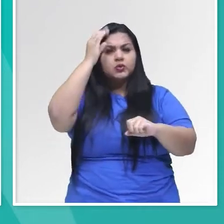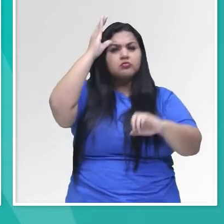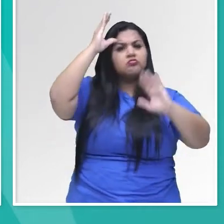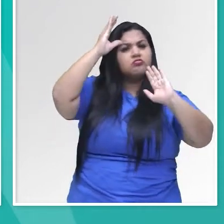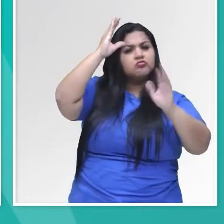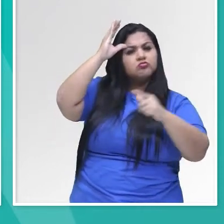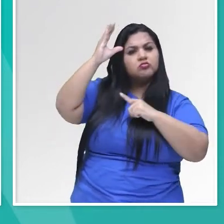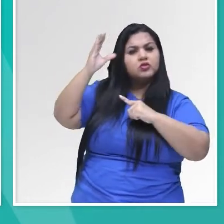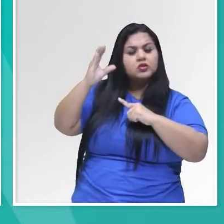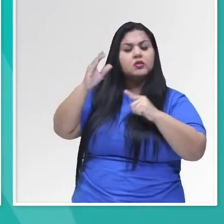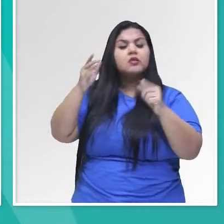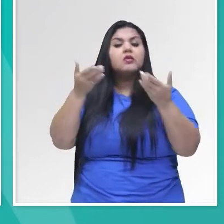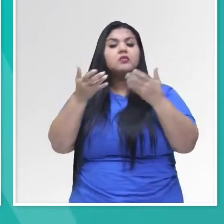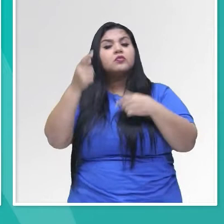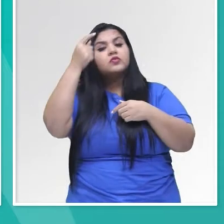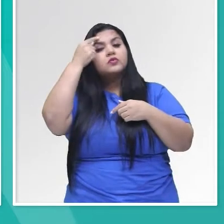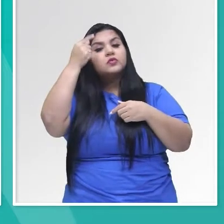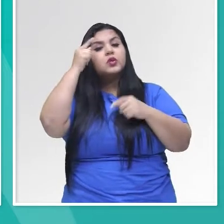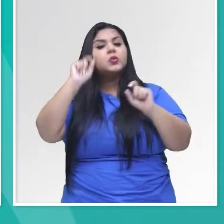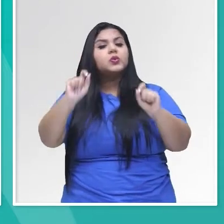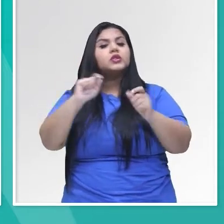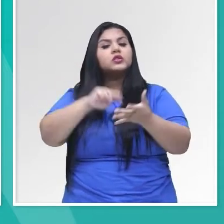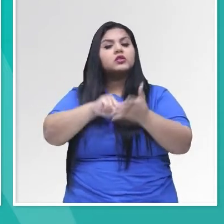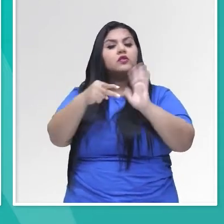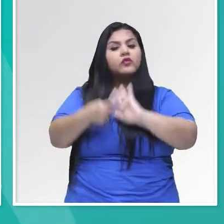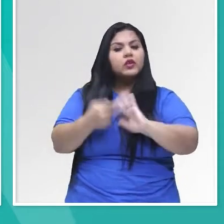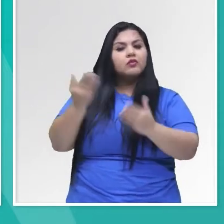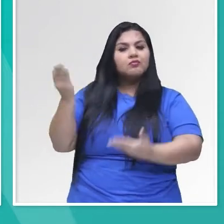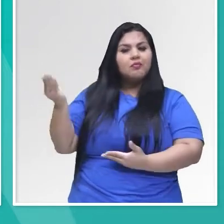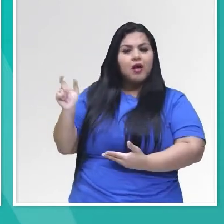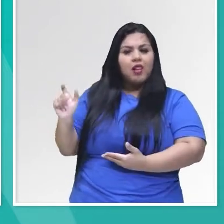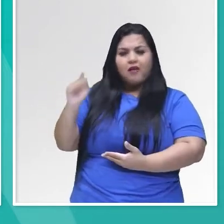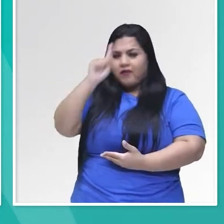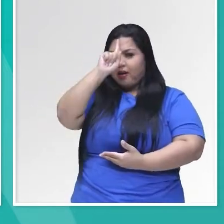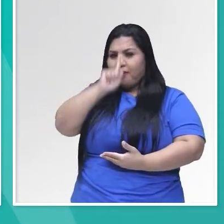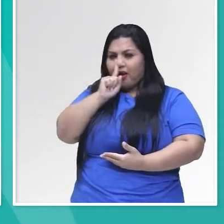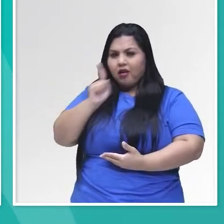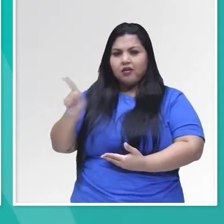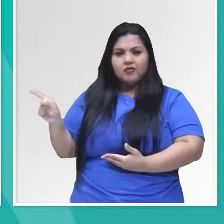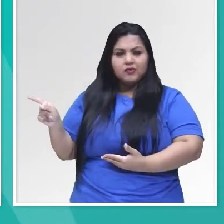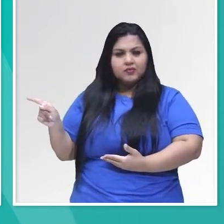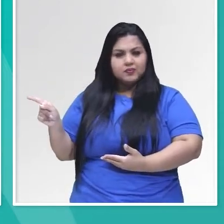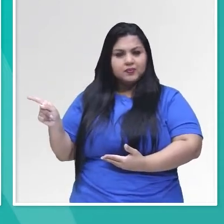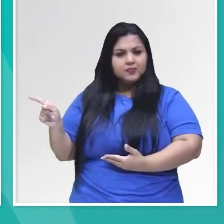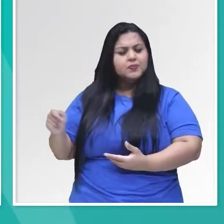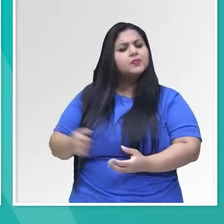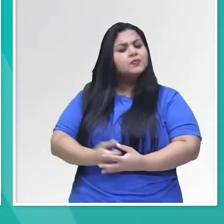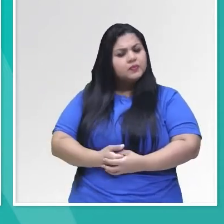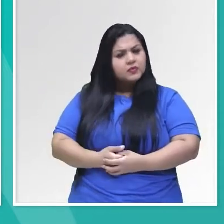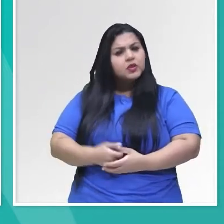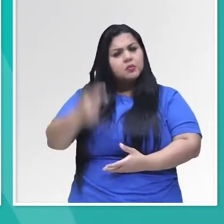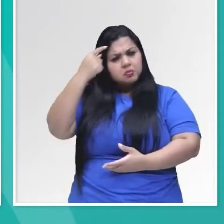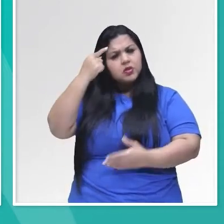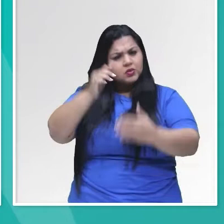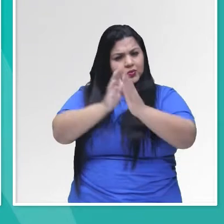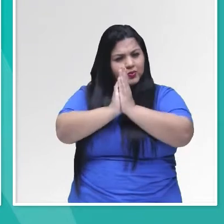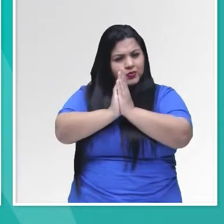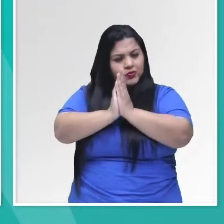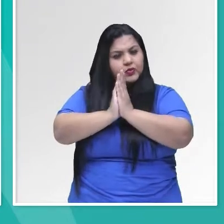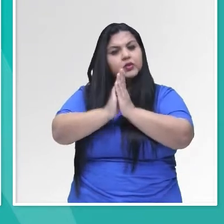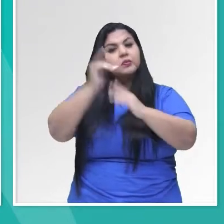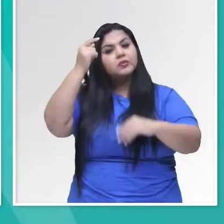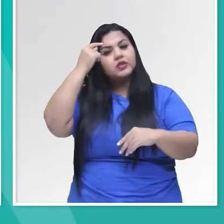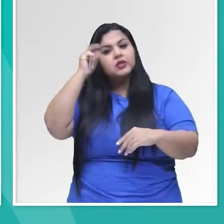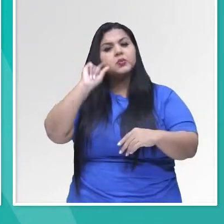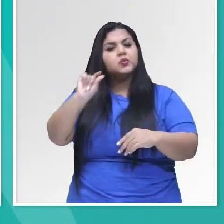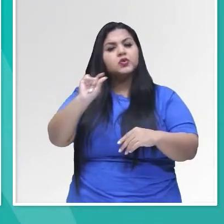que você pense, o que é transitar? O que é transitar? Pensa, por favor, tá bom? Pensa um pouquinho